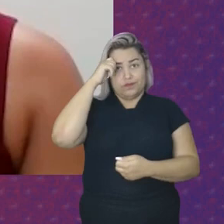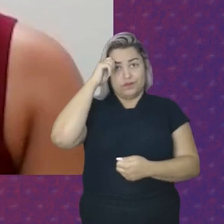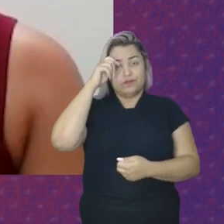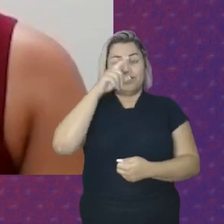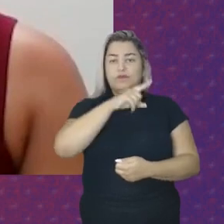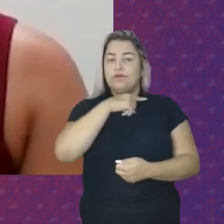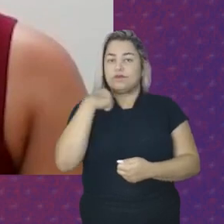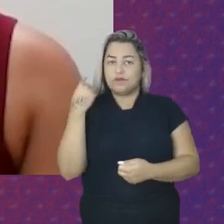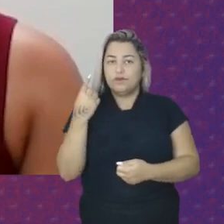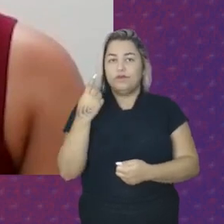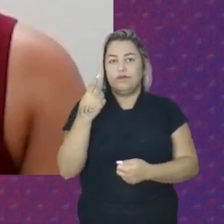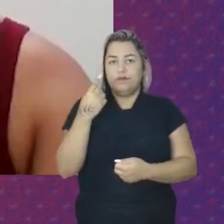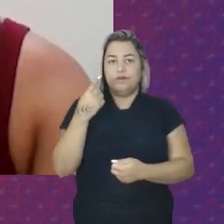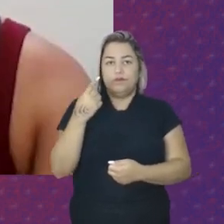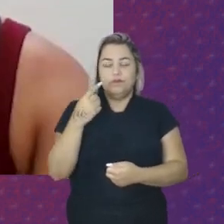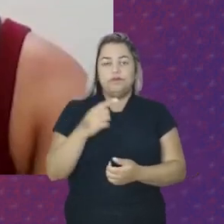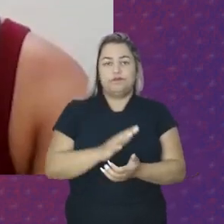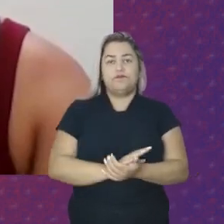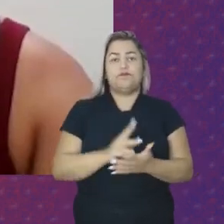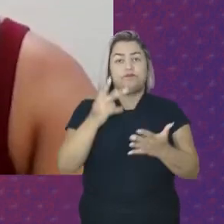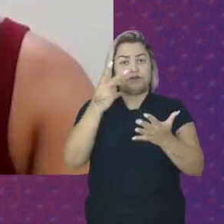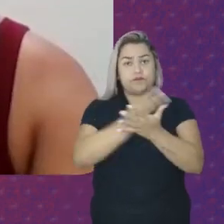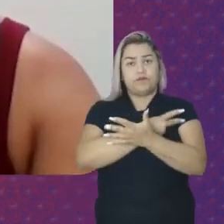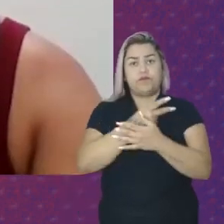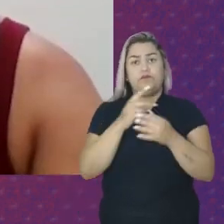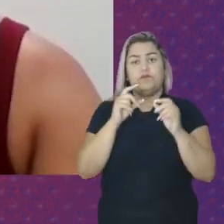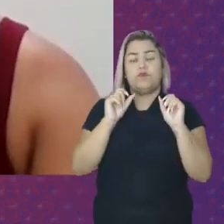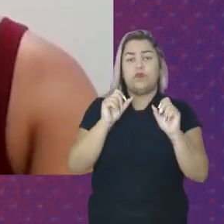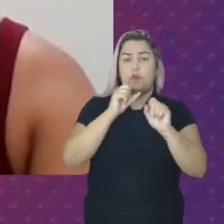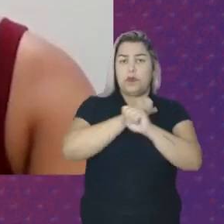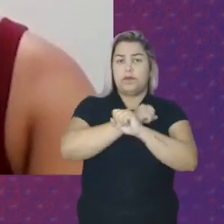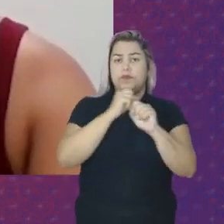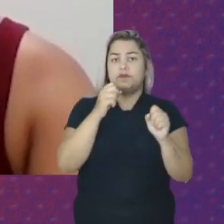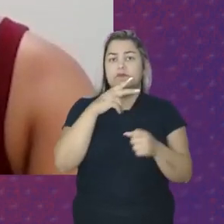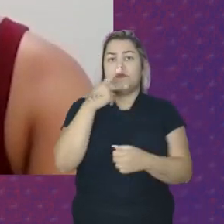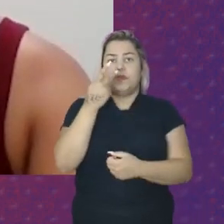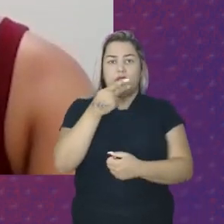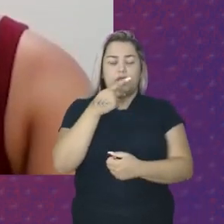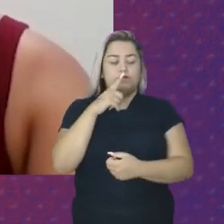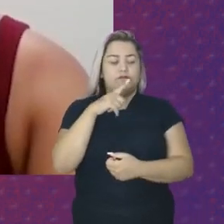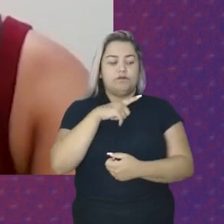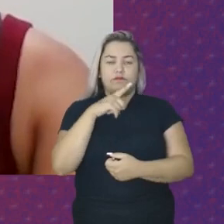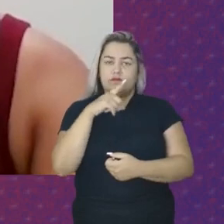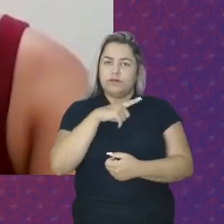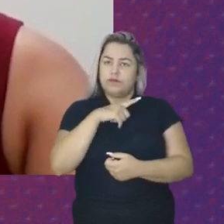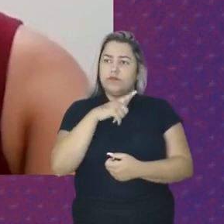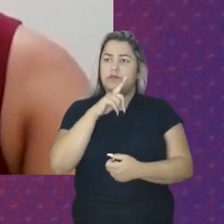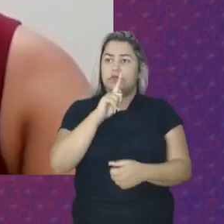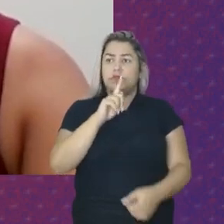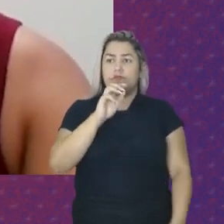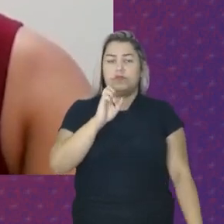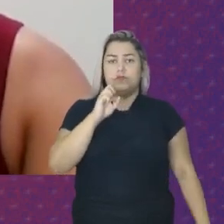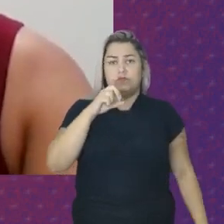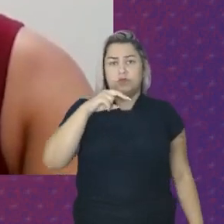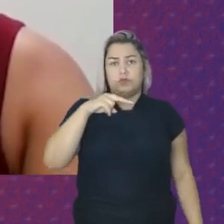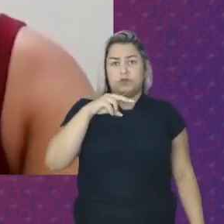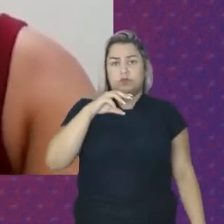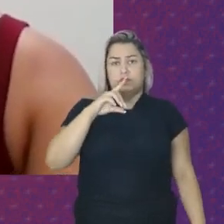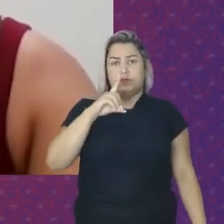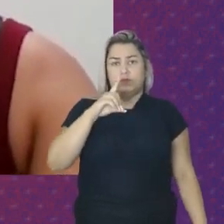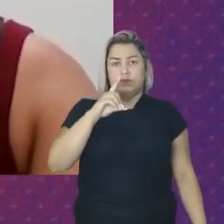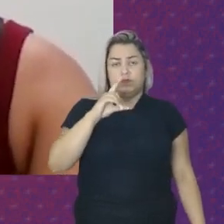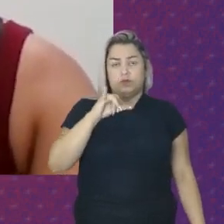né, de homicídios que ocorrem, é possível dizer que existe uma espécie de genocídio contra a juventude negra no